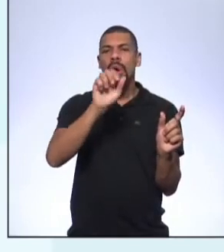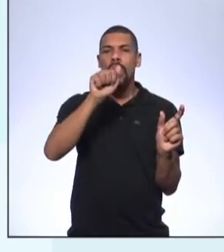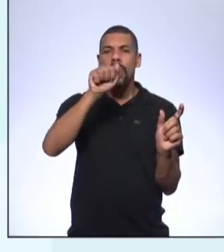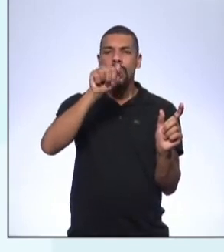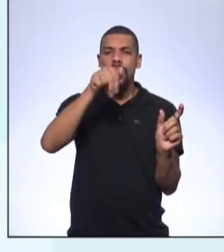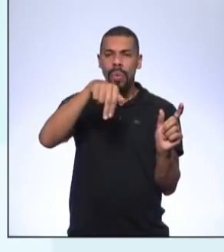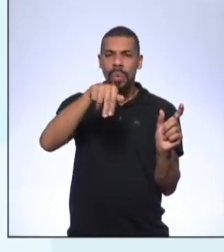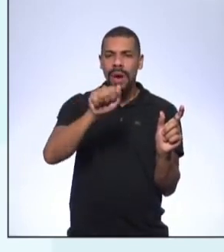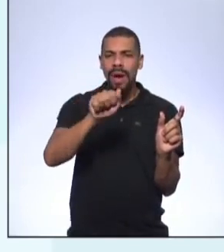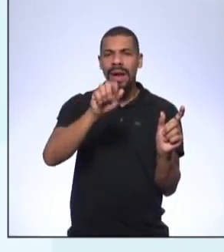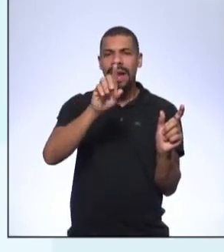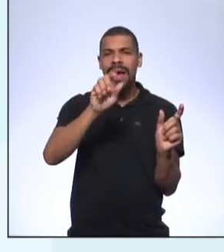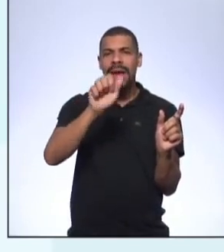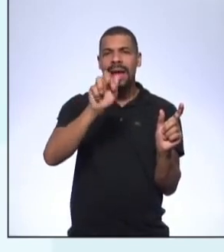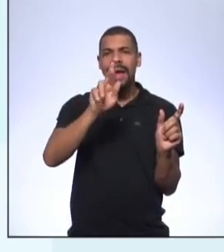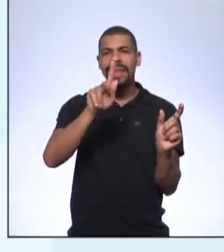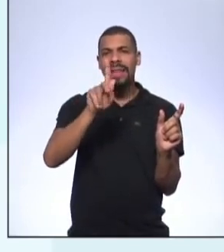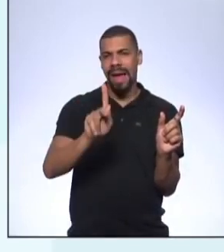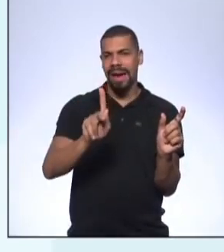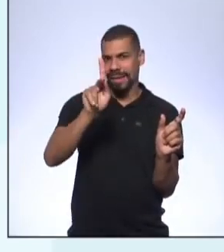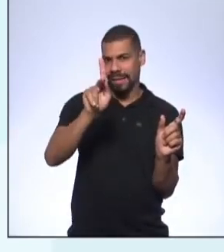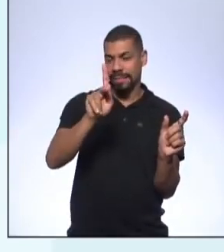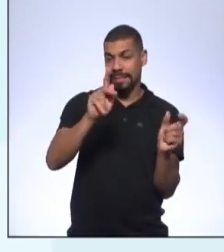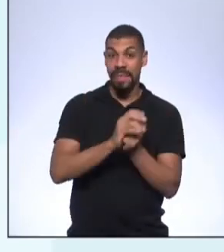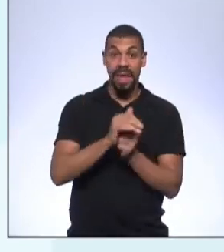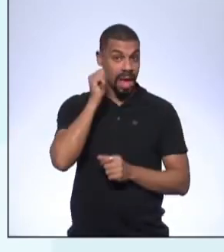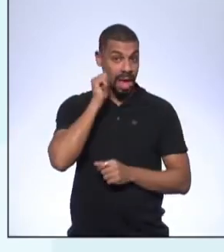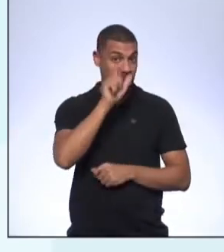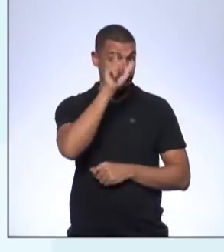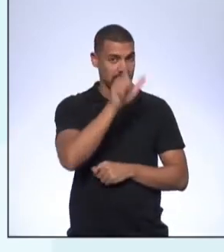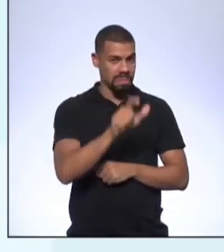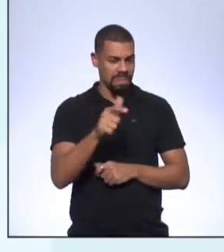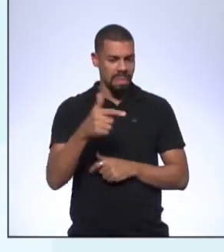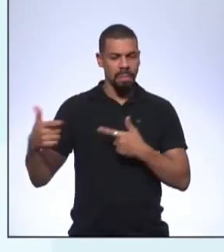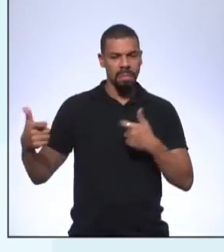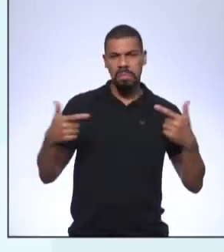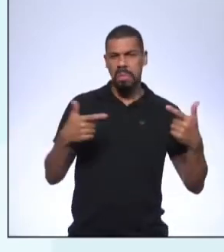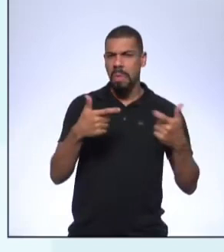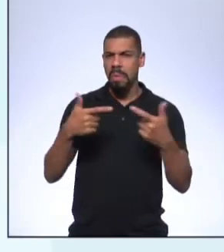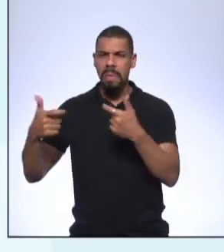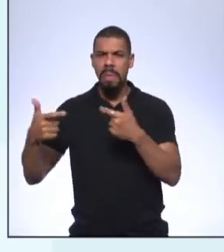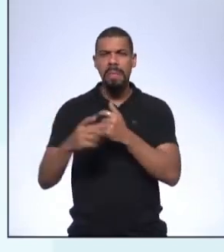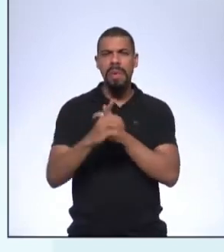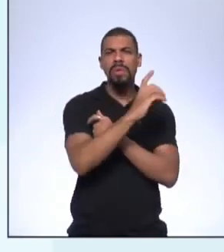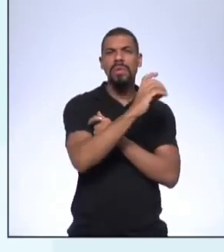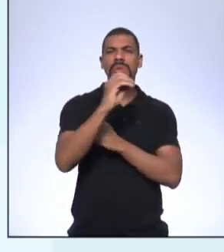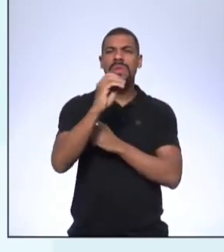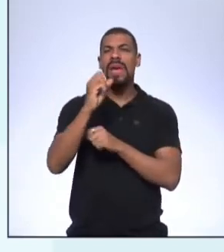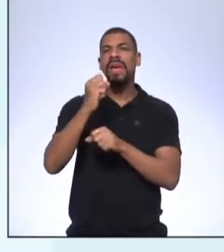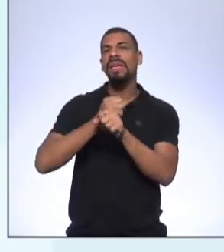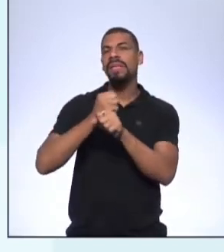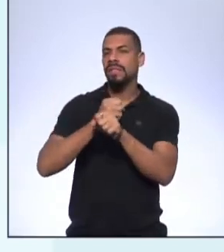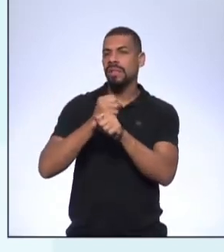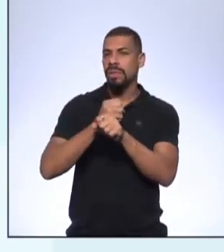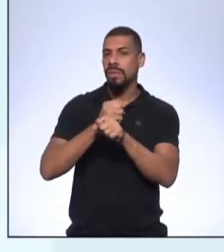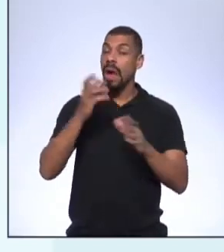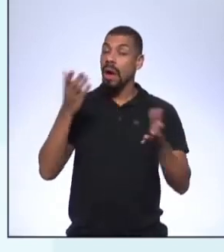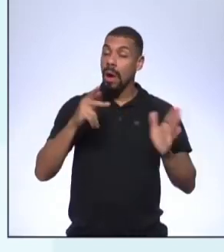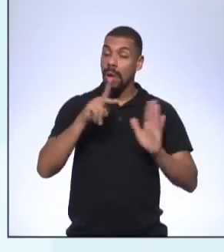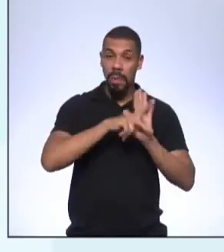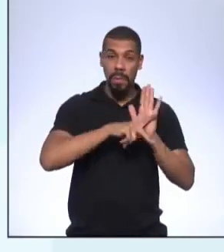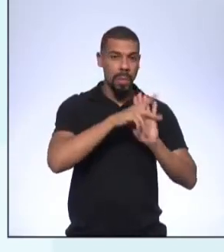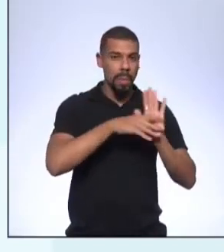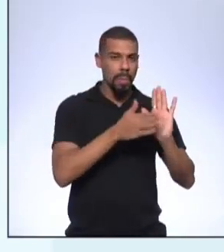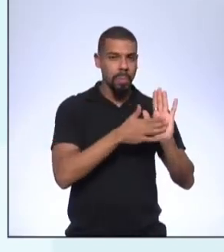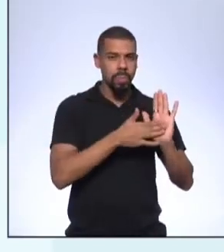determinante aí na questão da Guerra dos 100 Anos, tá? Então, olha só, a gente tem uma proposta de atividade para